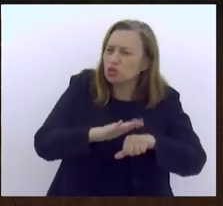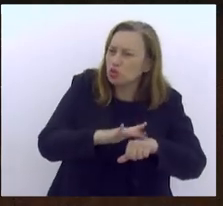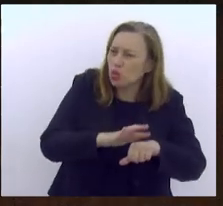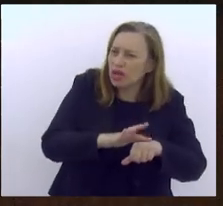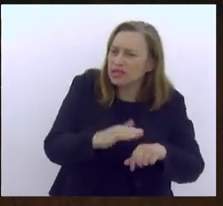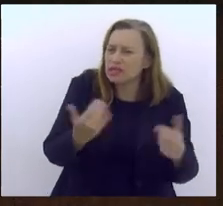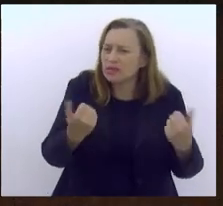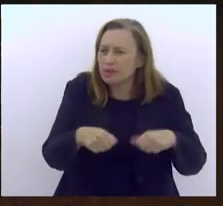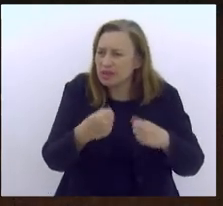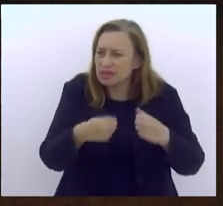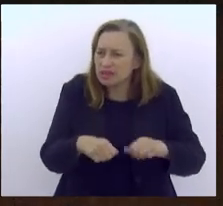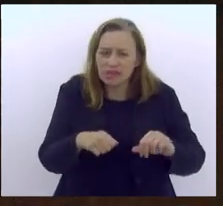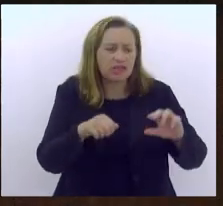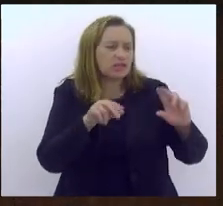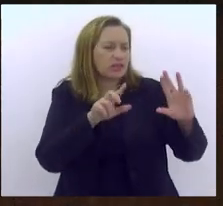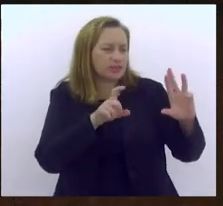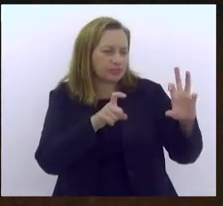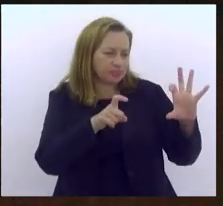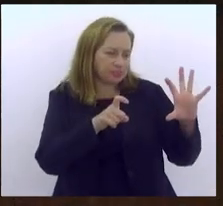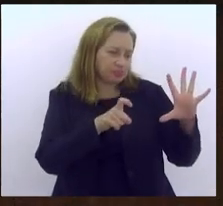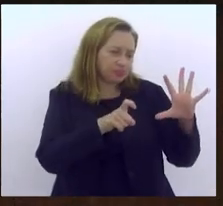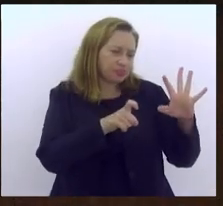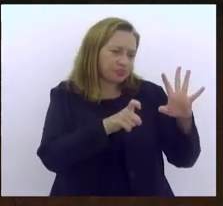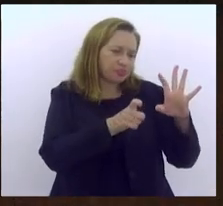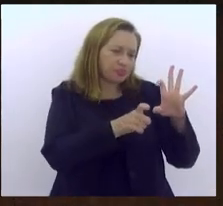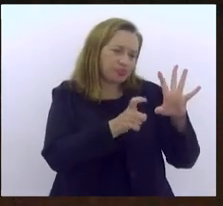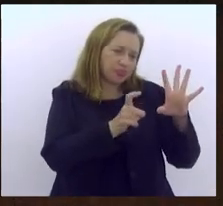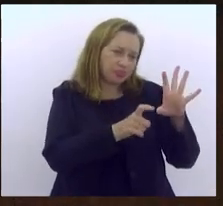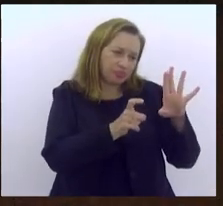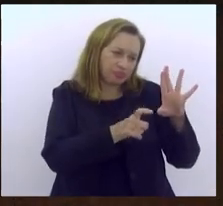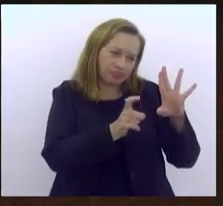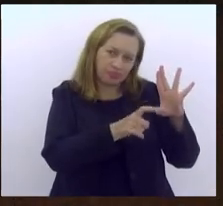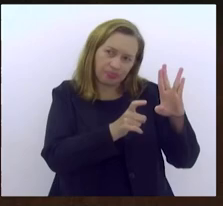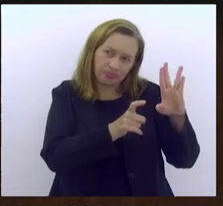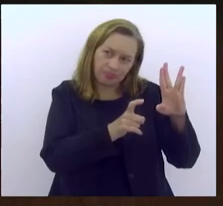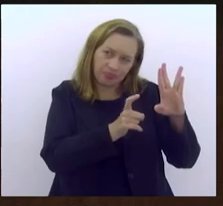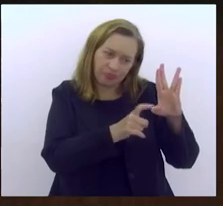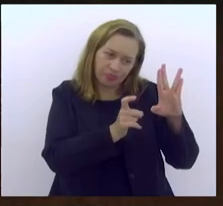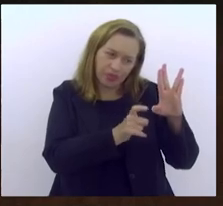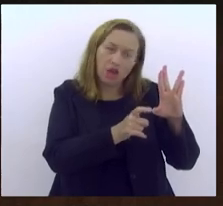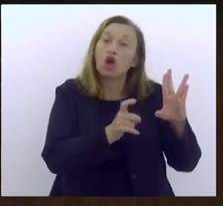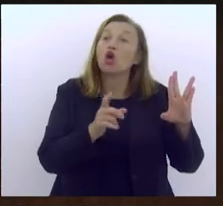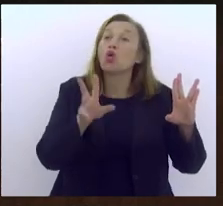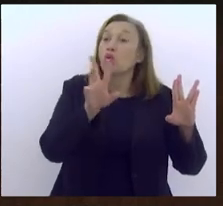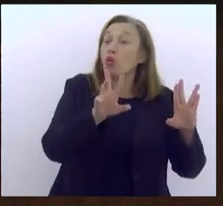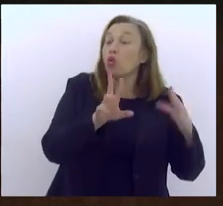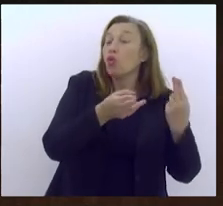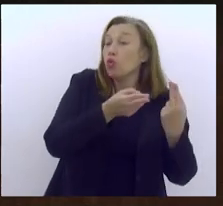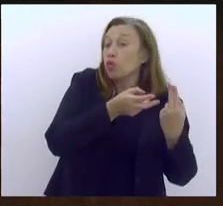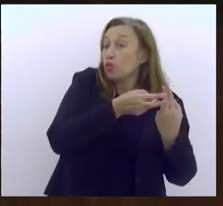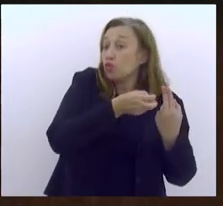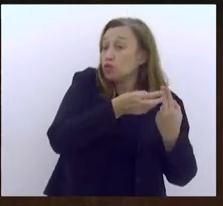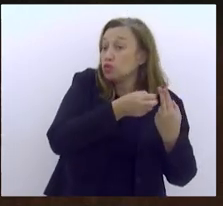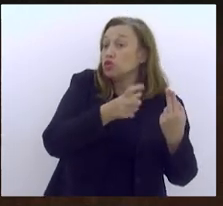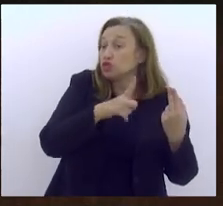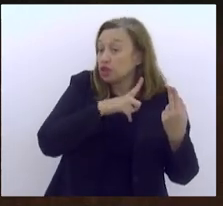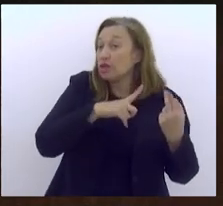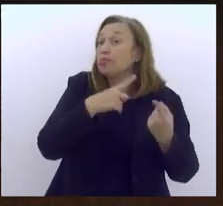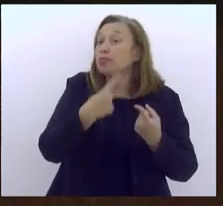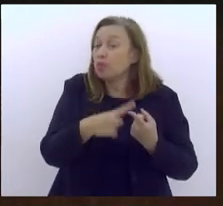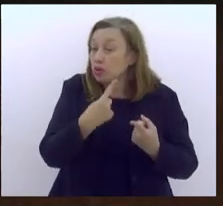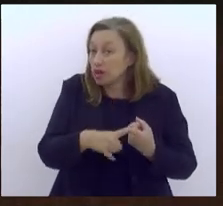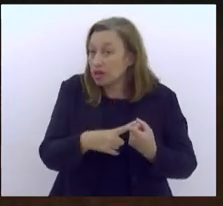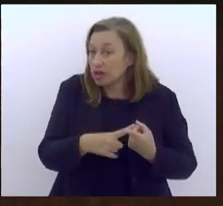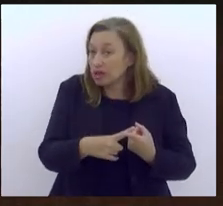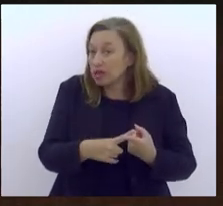fornece graciosamente, o SUS o tem por quê? Porque a ANS o permitiu. Isso não é caso de polícia, não tem nada a